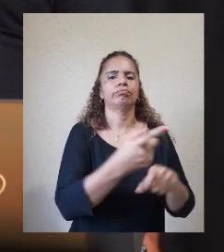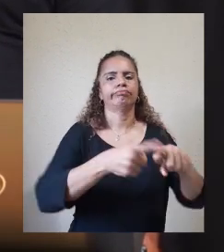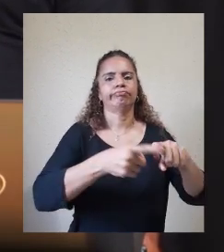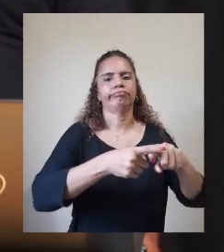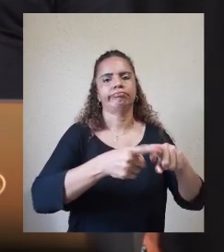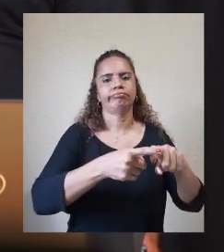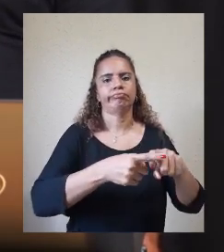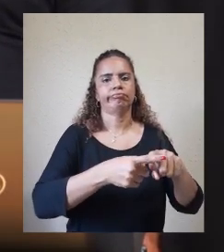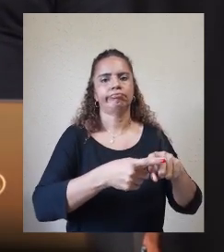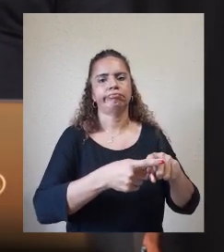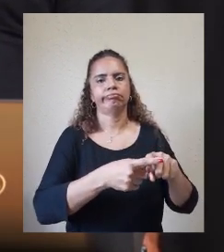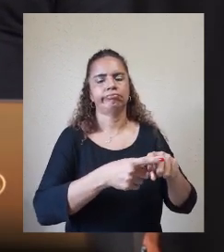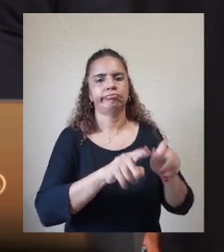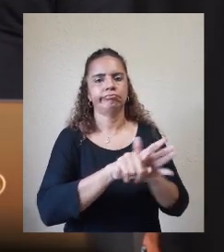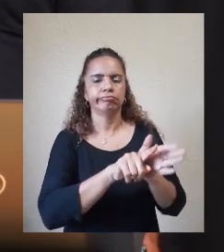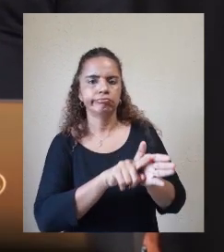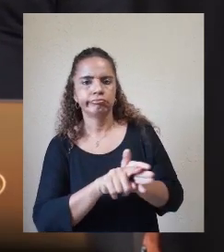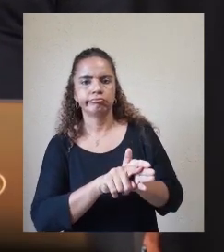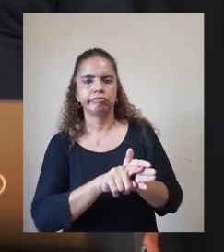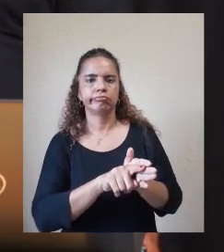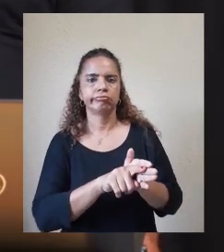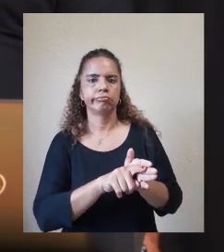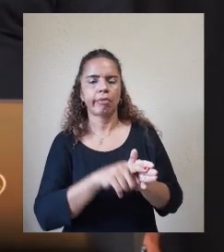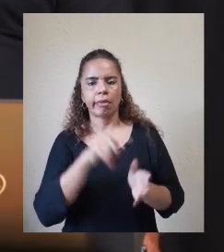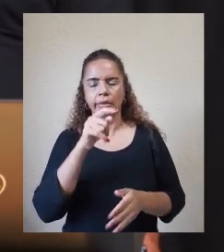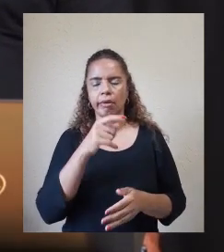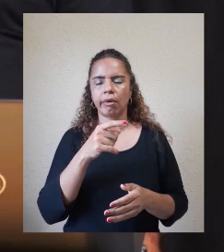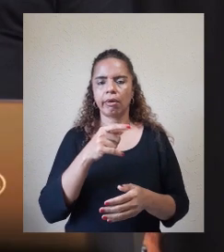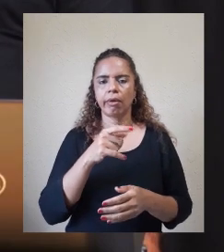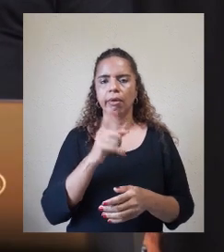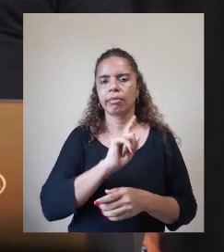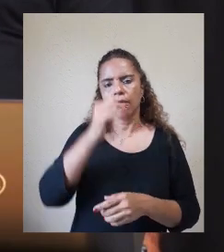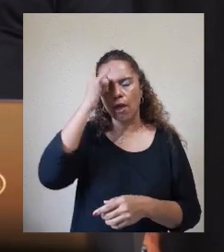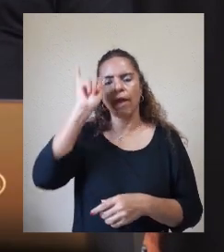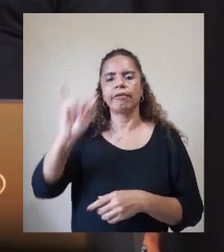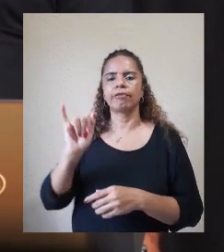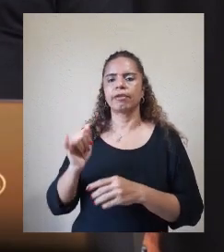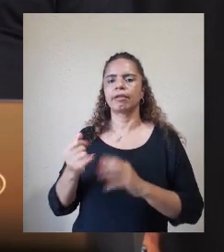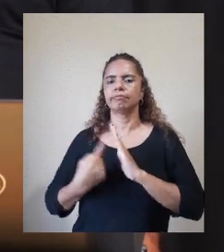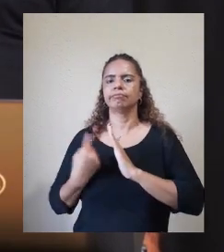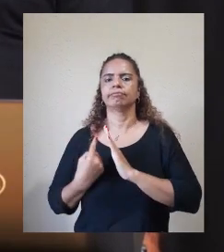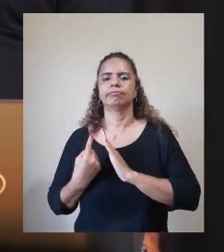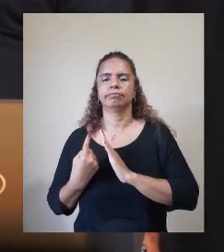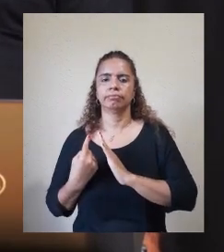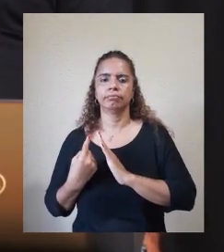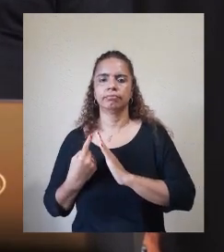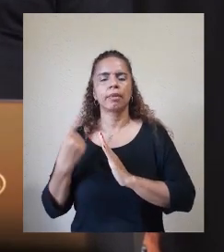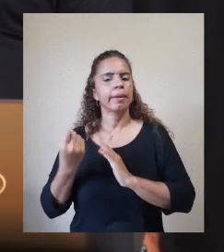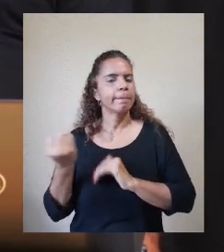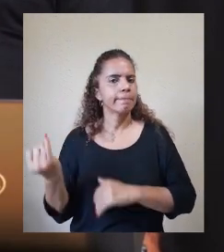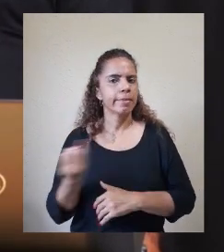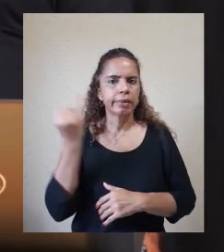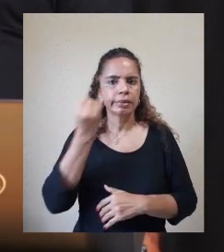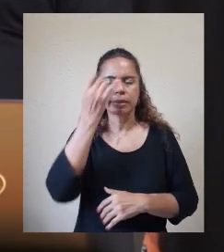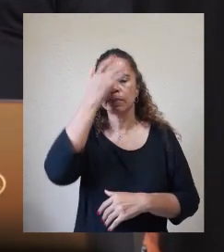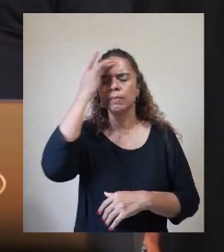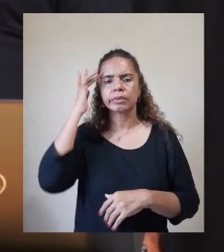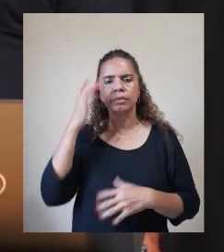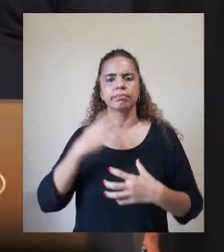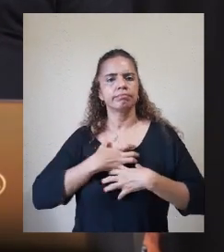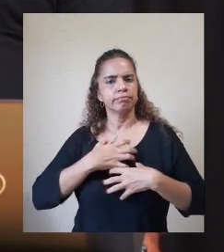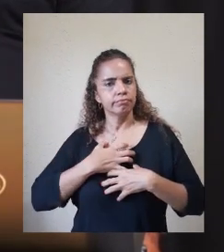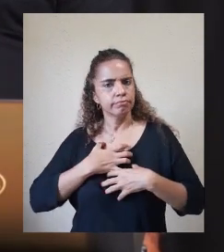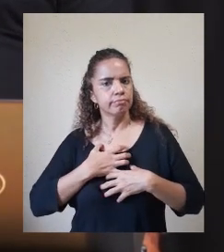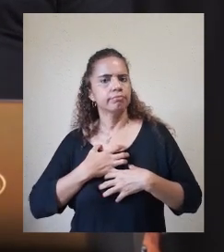a estatística, que nesse momento é imprescindível a gente saber todo mundo que está infectado, mas também esse